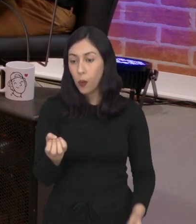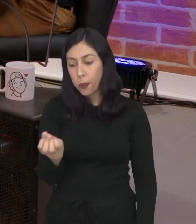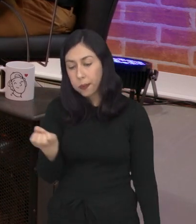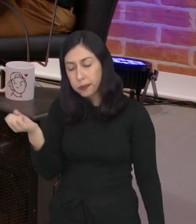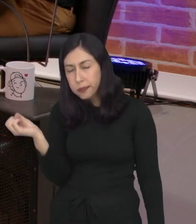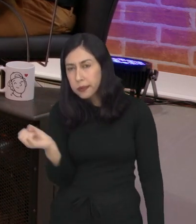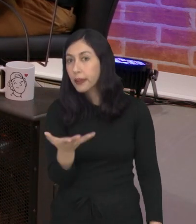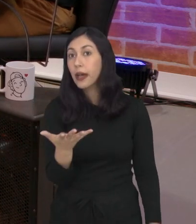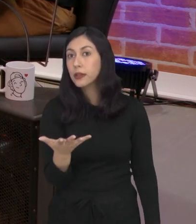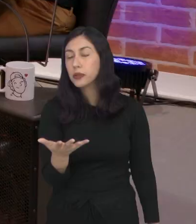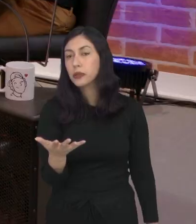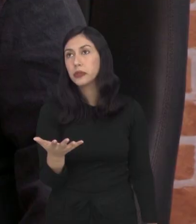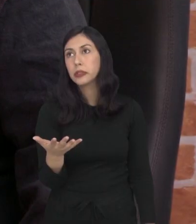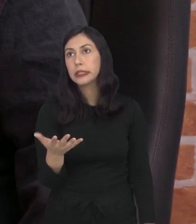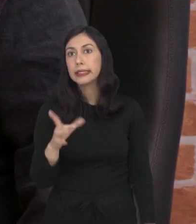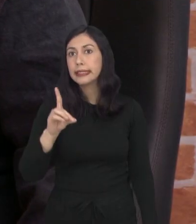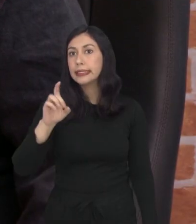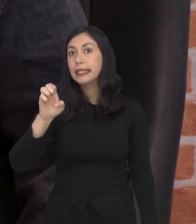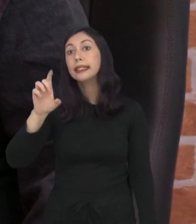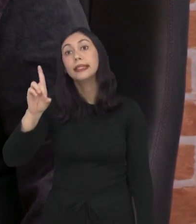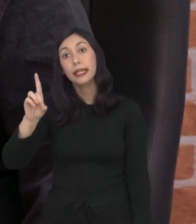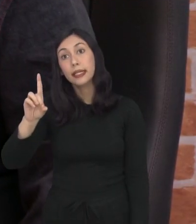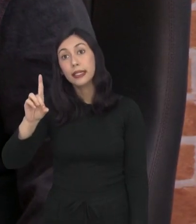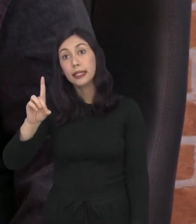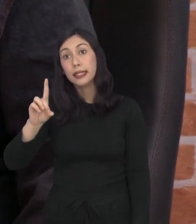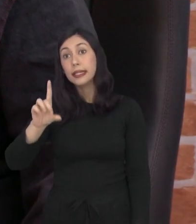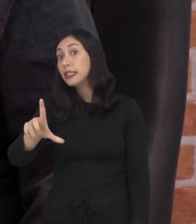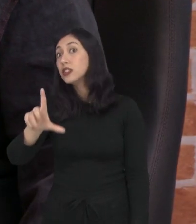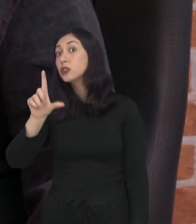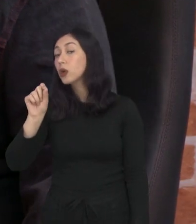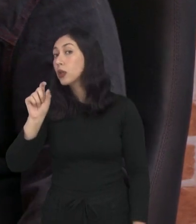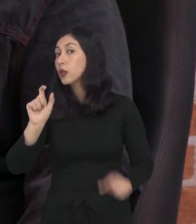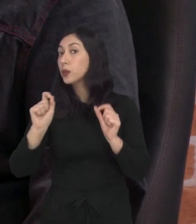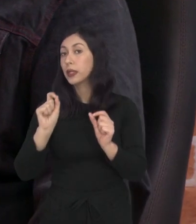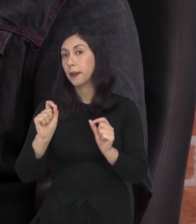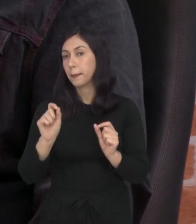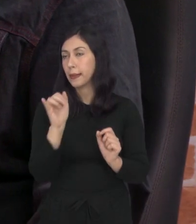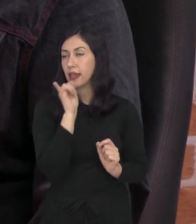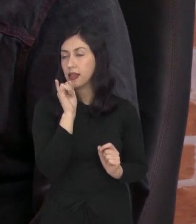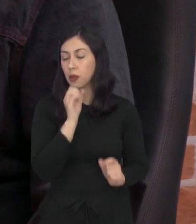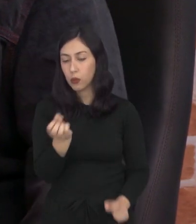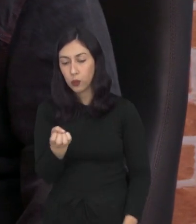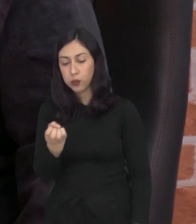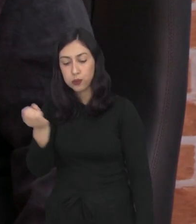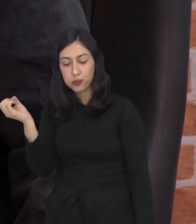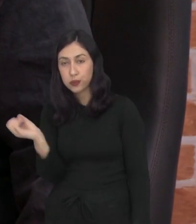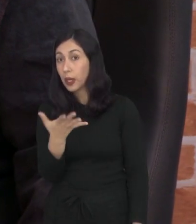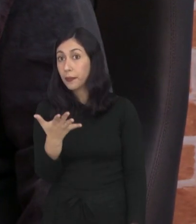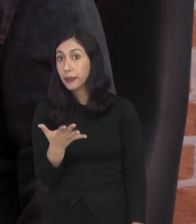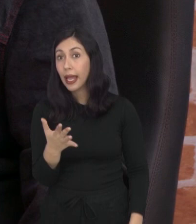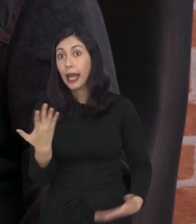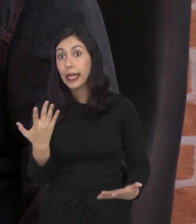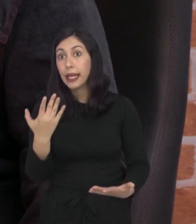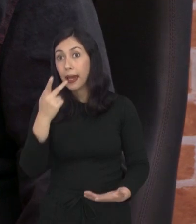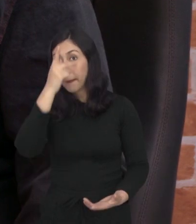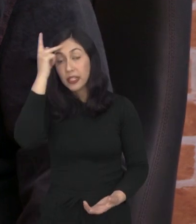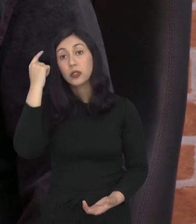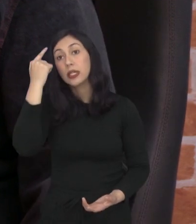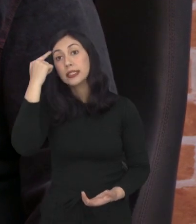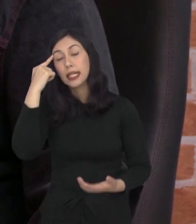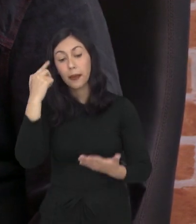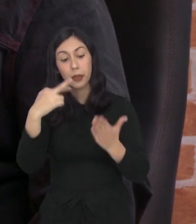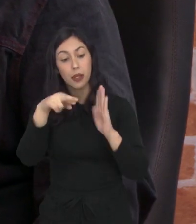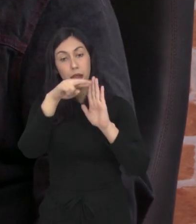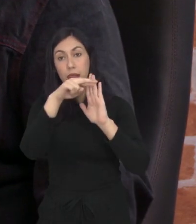20 lados, geralmente no D&D, é o dado que define o acerto. Então, por exemplo, você vai rolar um dado. Aí o mestre, ele sabe a dificuldade daquilo. Por